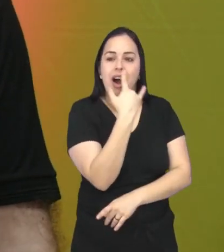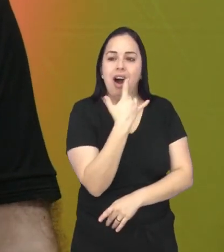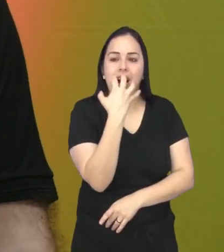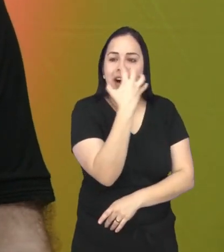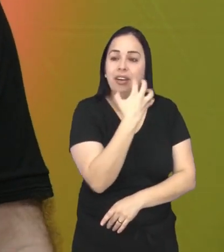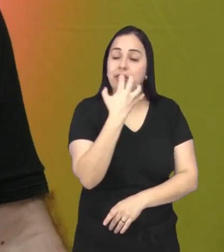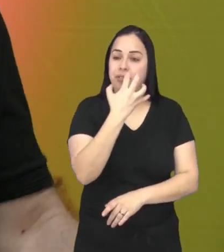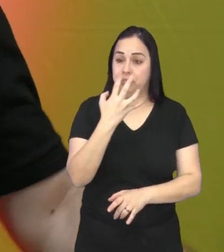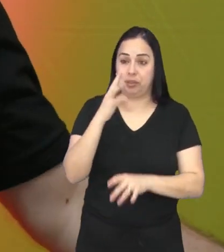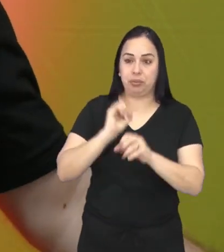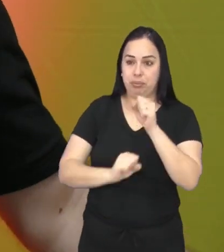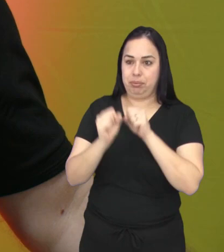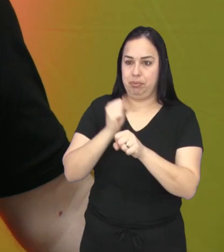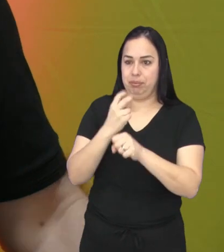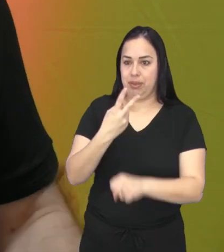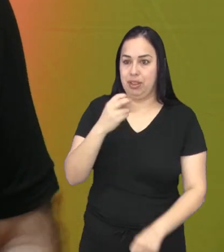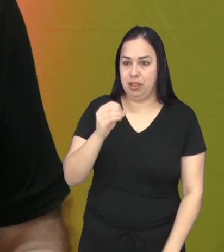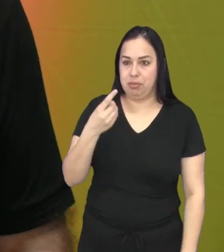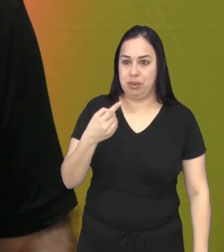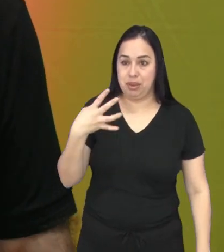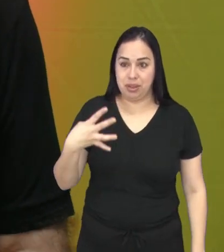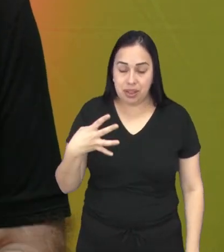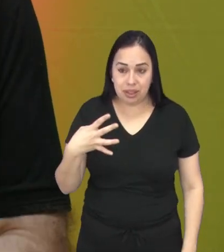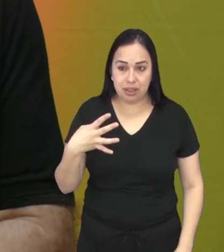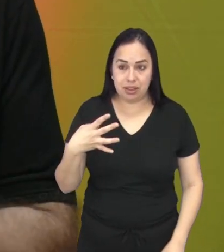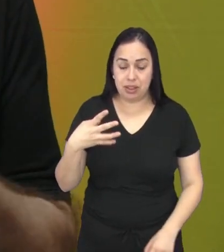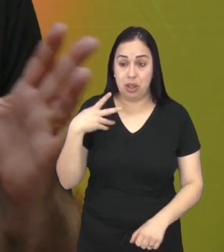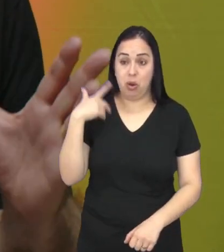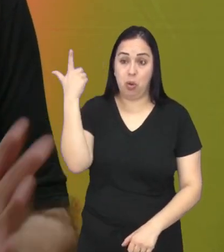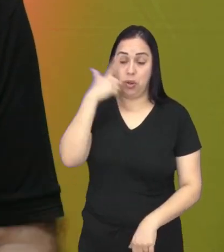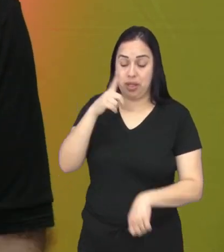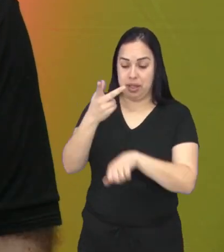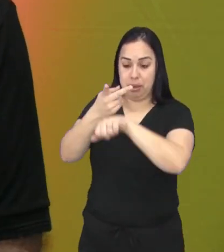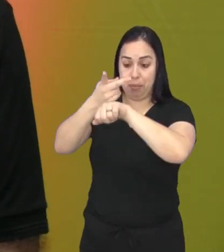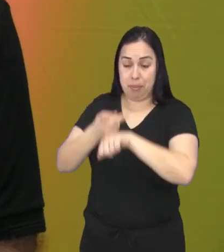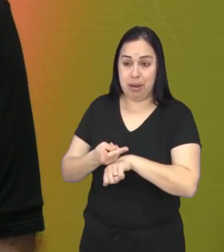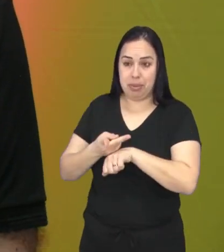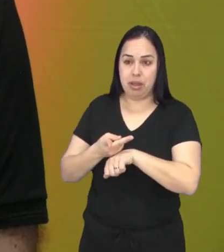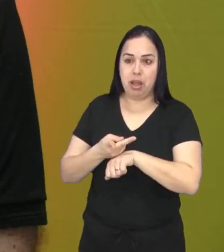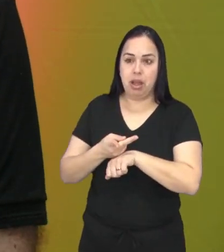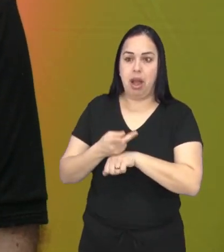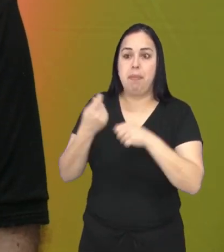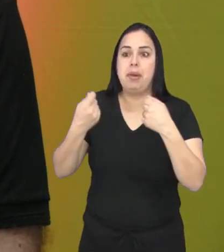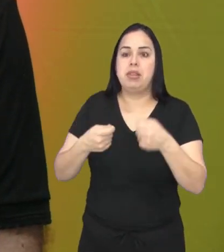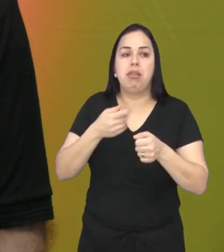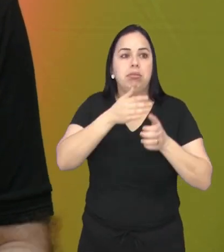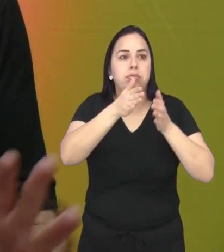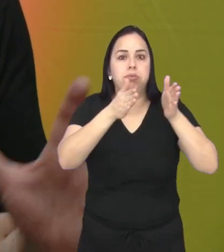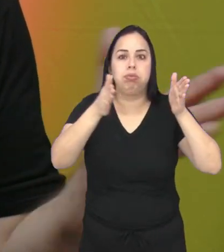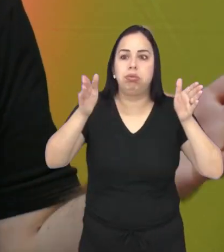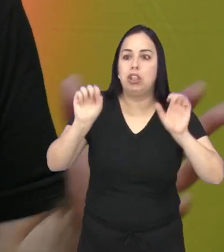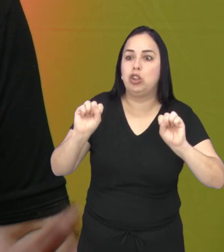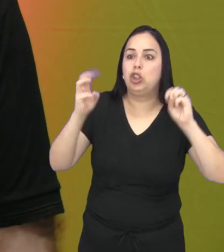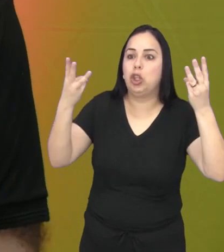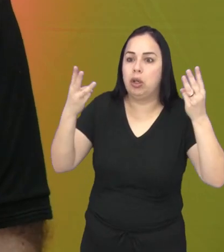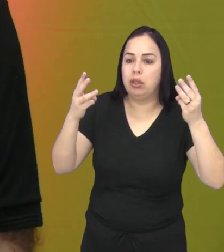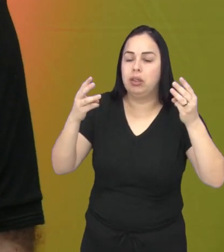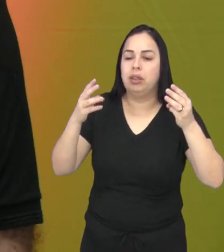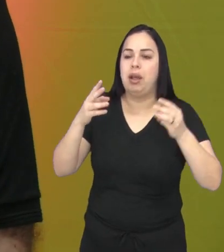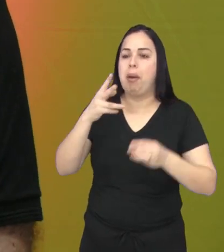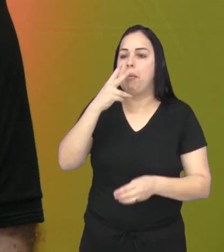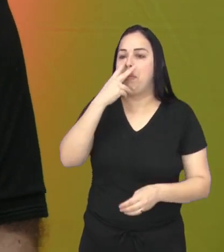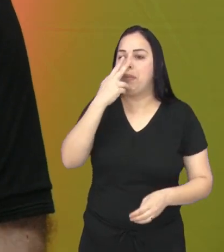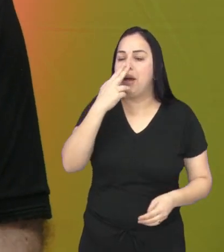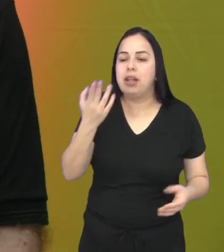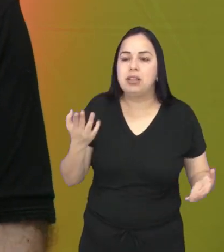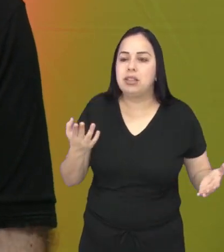isso, em 2014, com esses Grammys que a gente ganhou, tinha muitas coisas, muitas turnês. E eu estava vivendo na minha mala, estava a impressão de viver na minha mala,